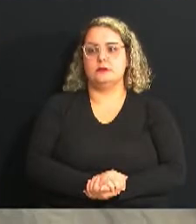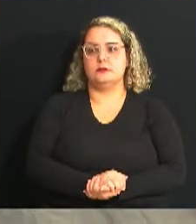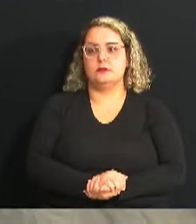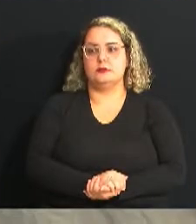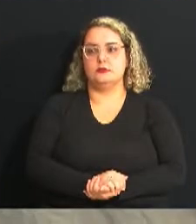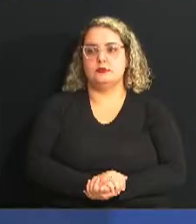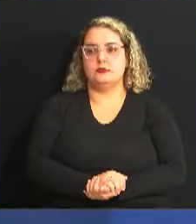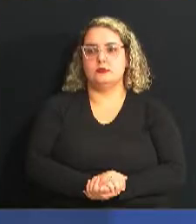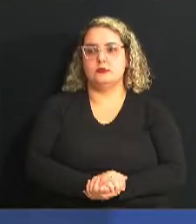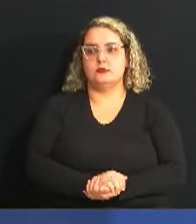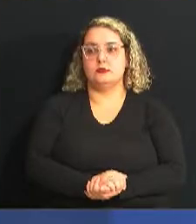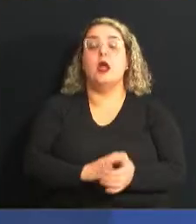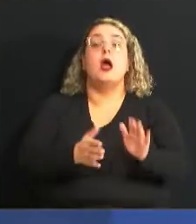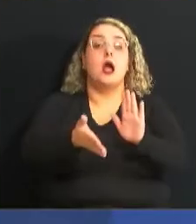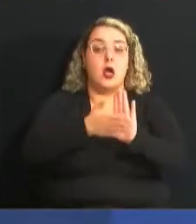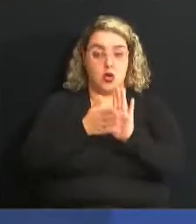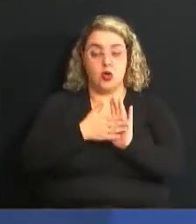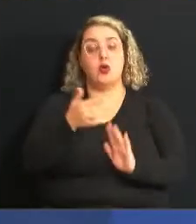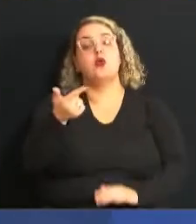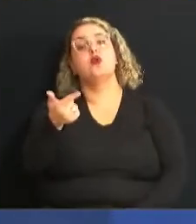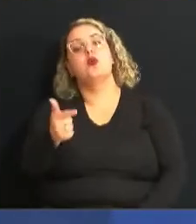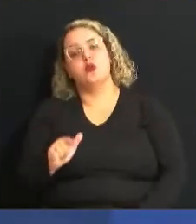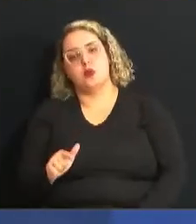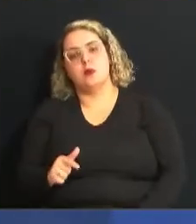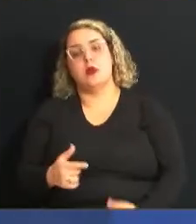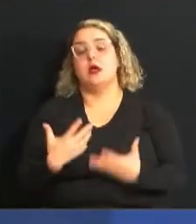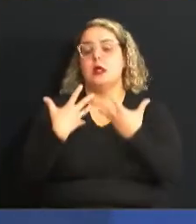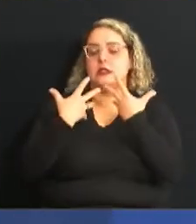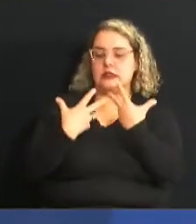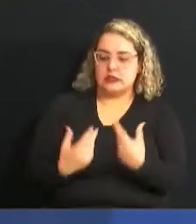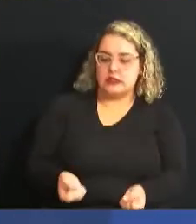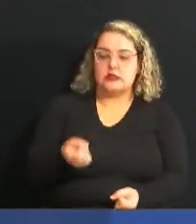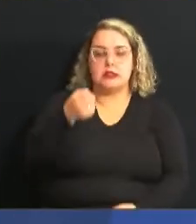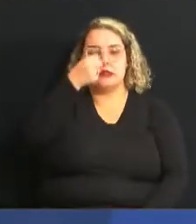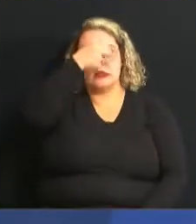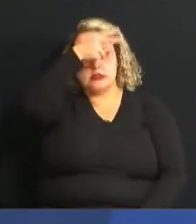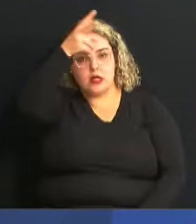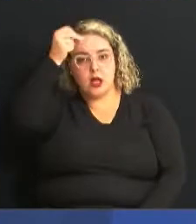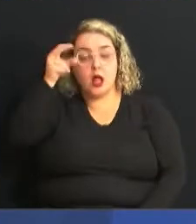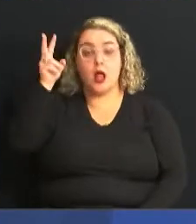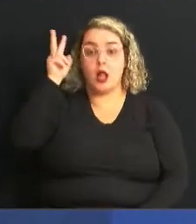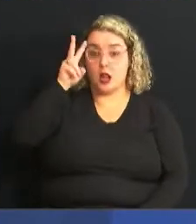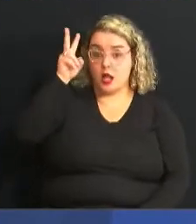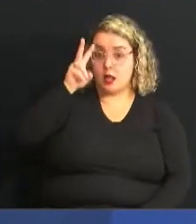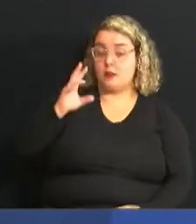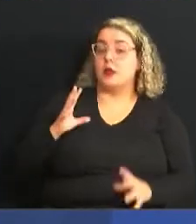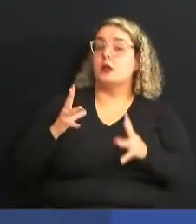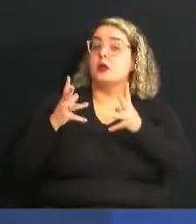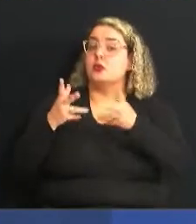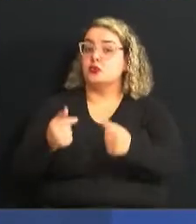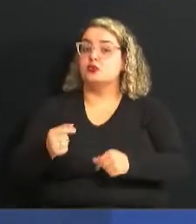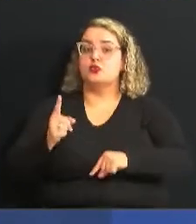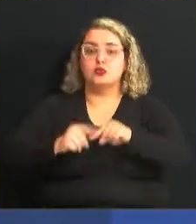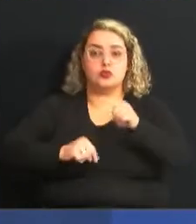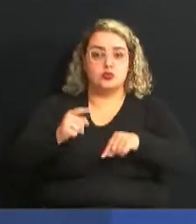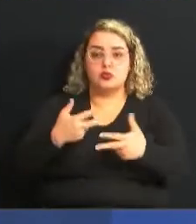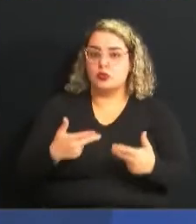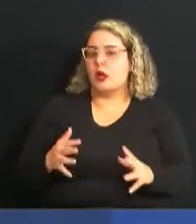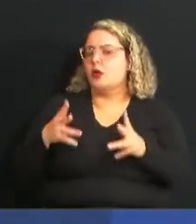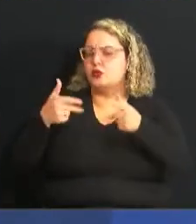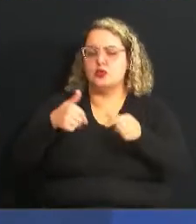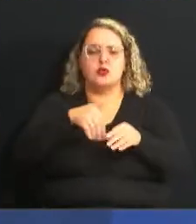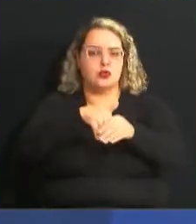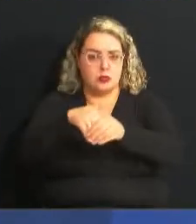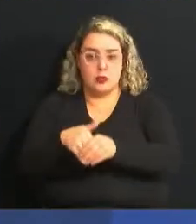As propostas seguem agora para a sanção do prefeito. Lembrando que toda a matéria, tudo que foi votado,